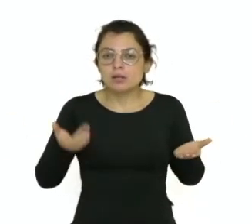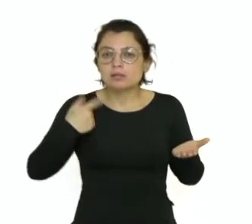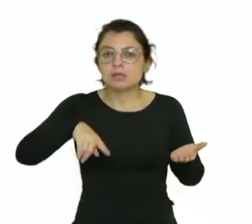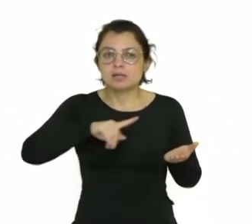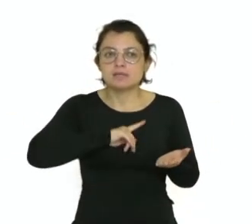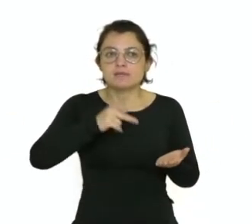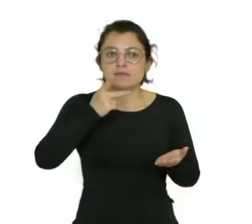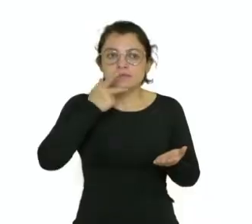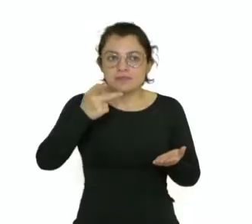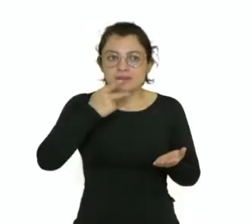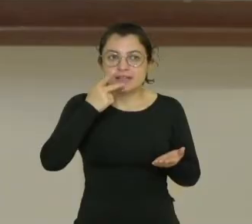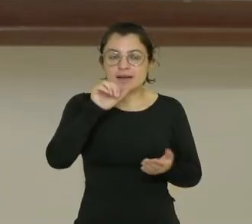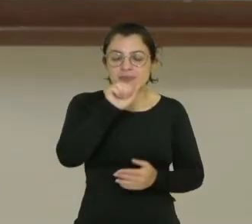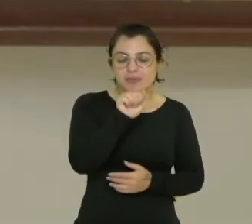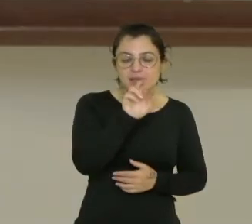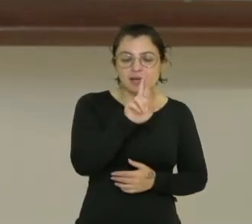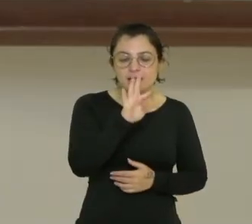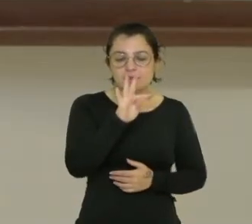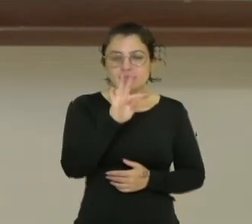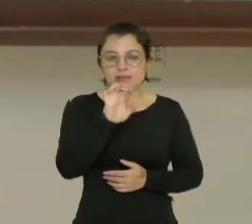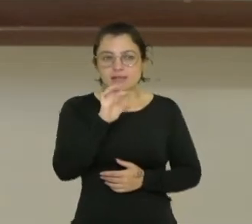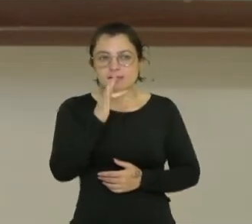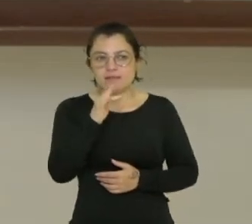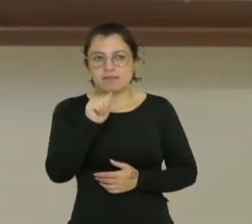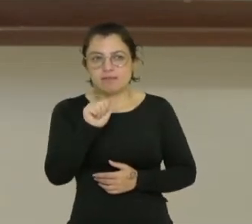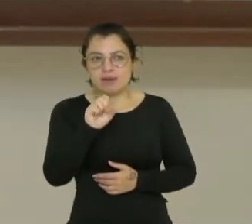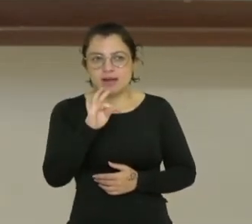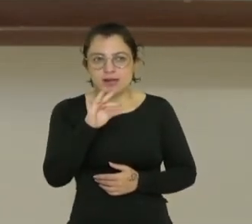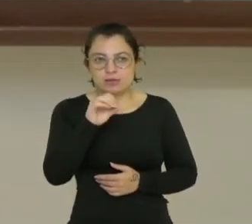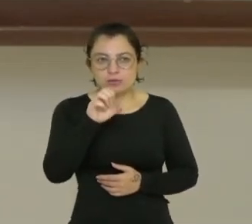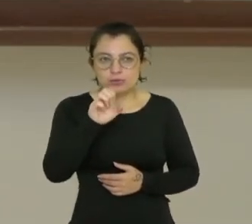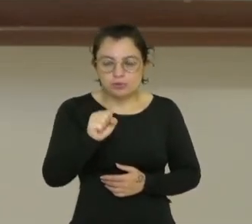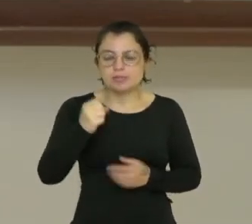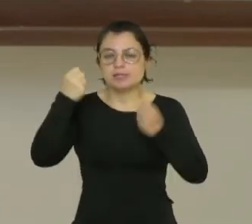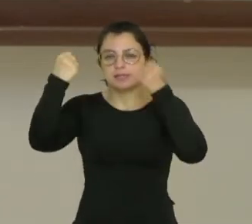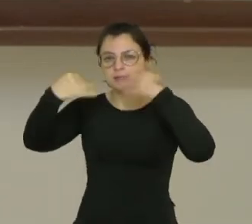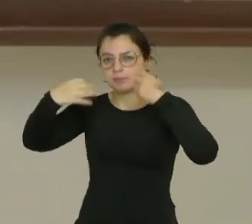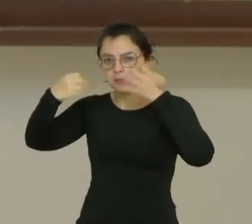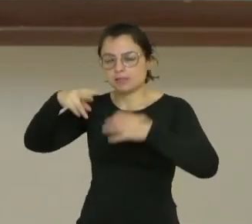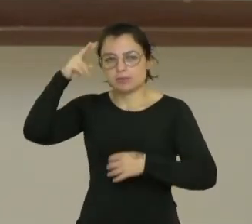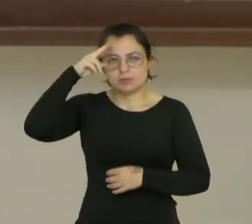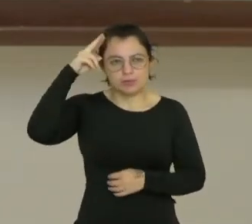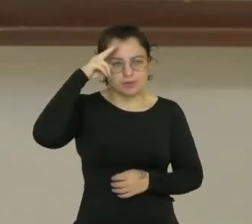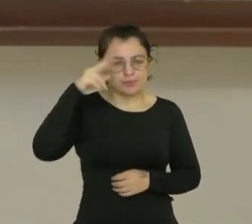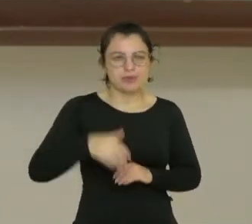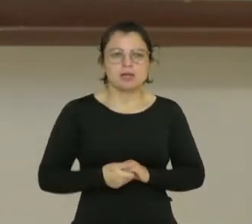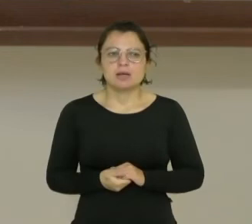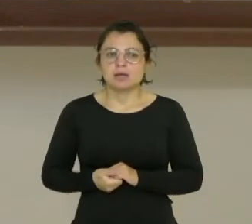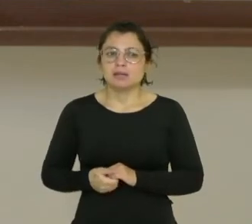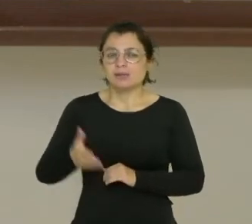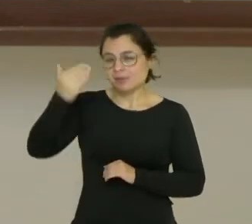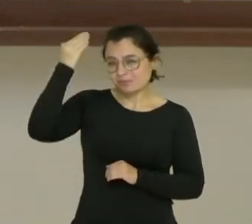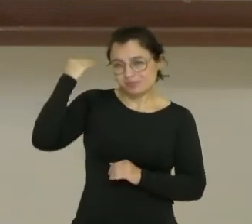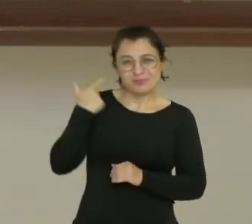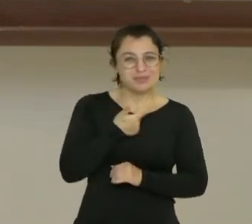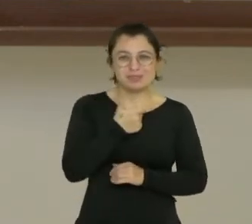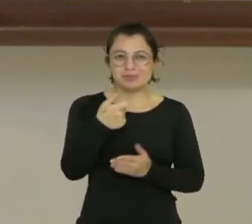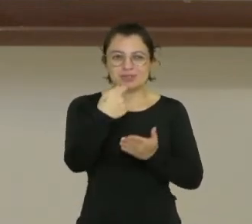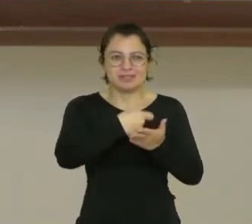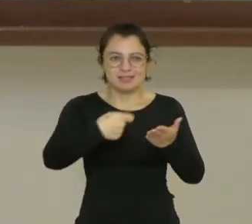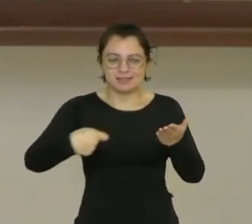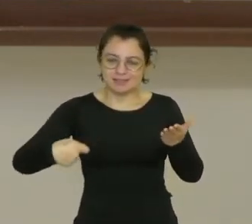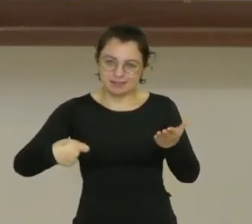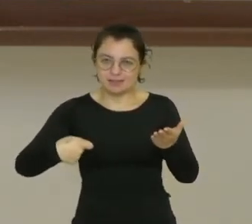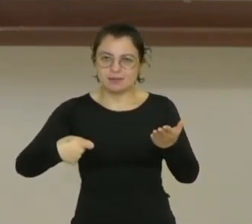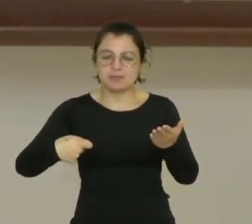artefatos que contam a história, porque uma vez que eles não tinham escrita, então é através dos vestígios arqueológicos, dos artefatos deixados por eles